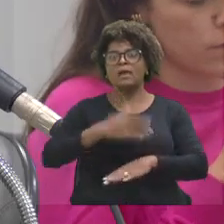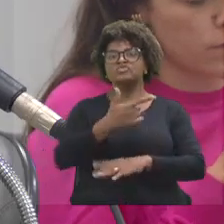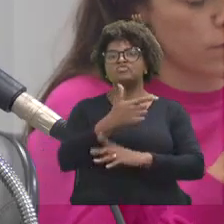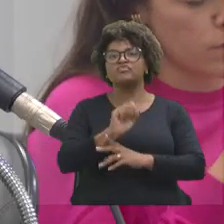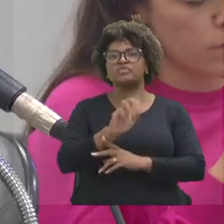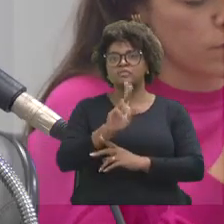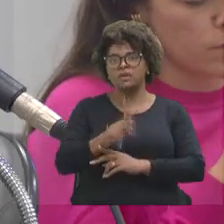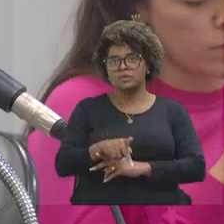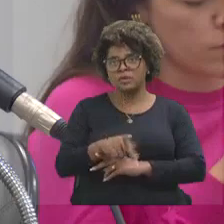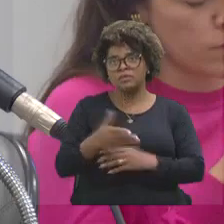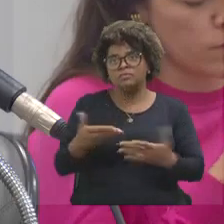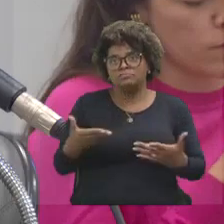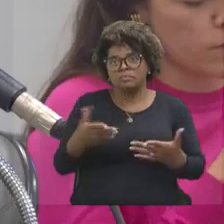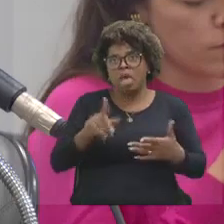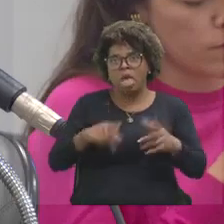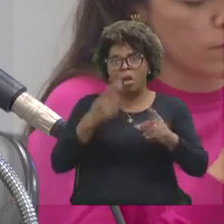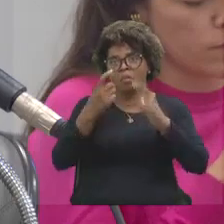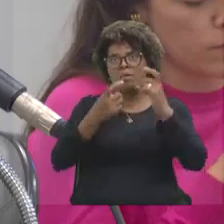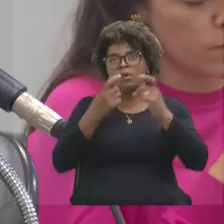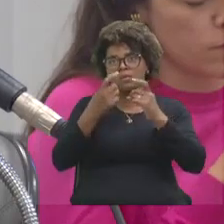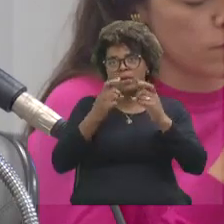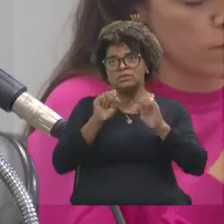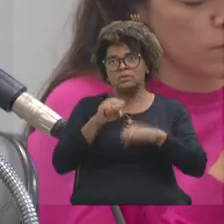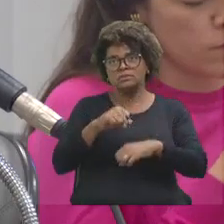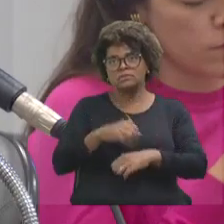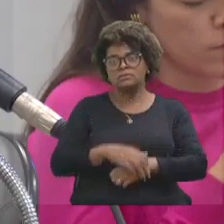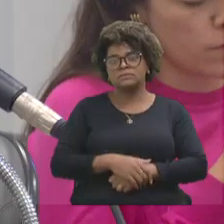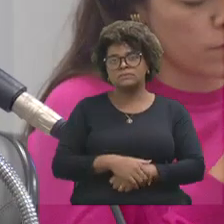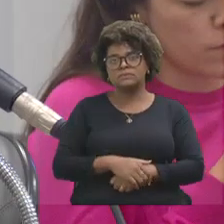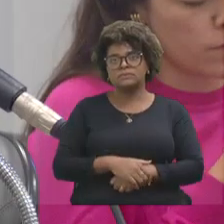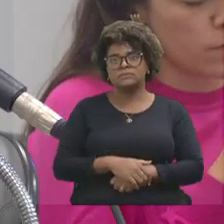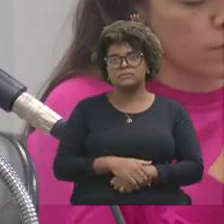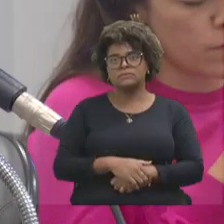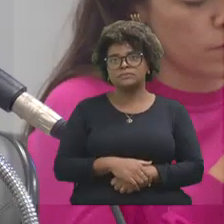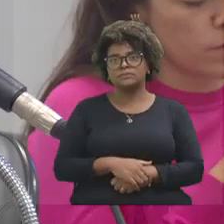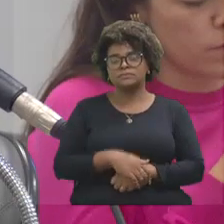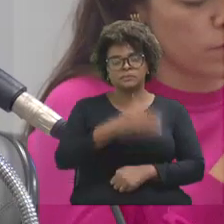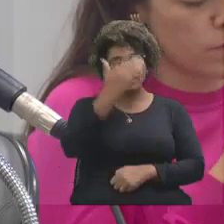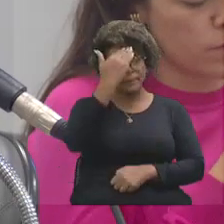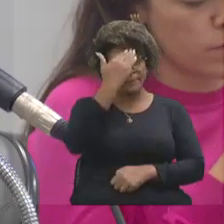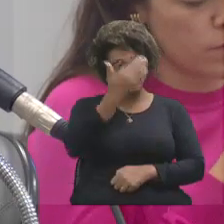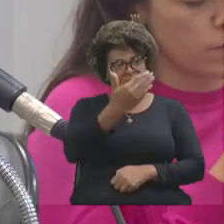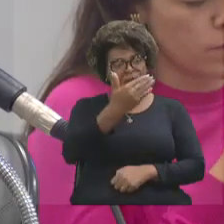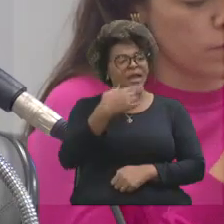ou seja uma preocupação muito grande muito obrigado obrigado Jesus